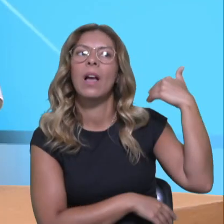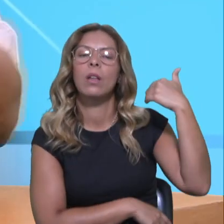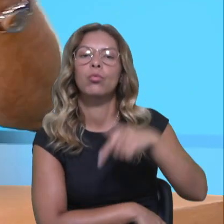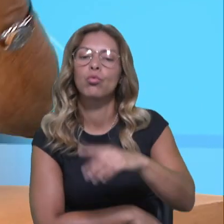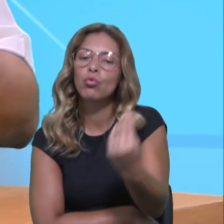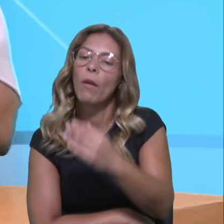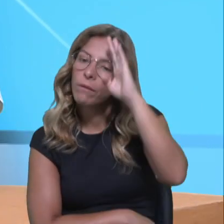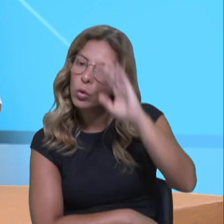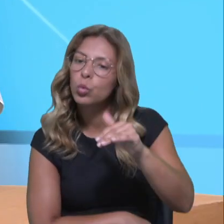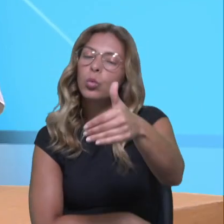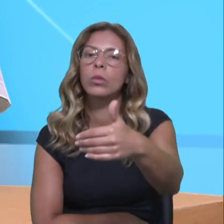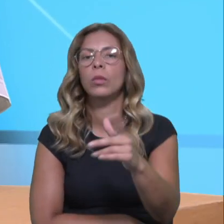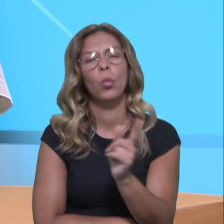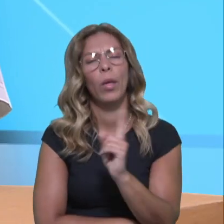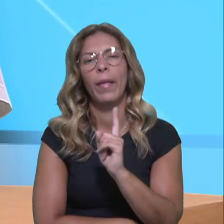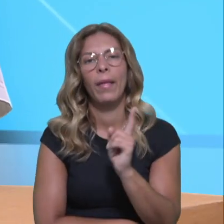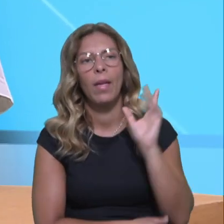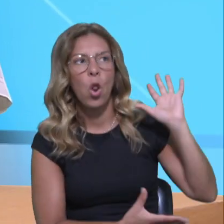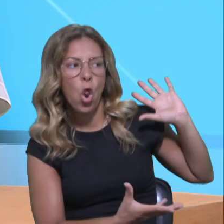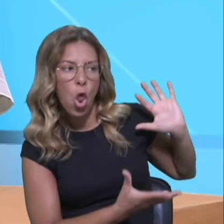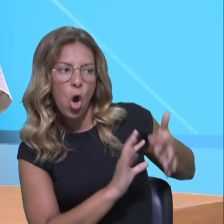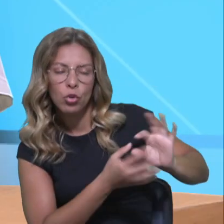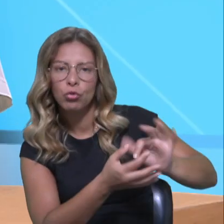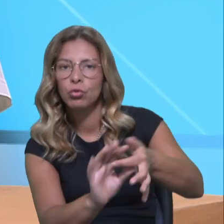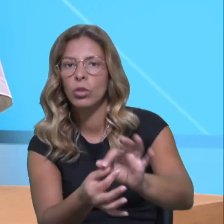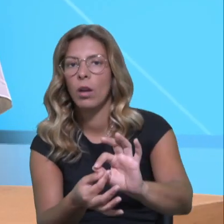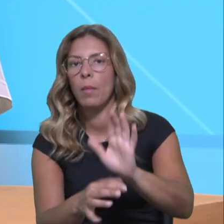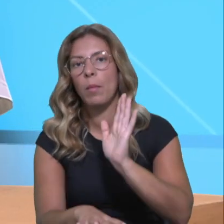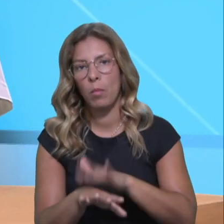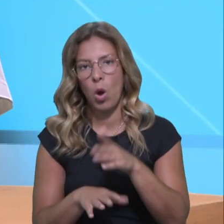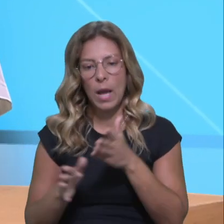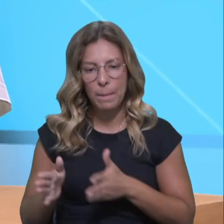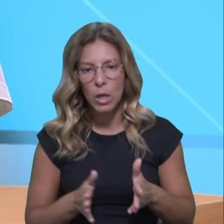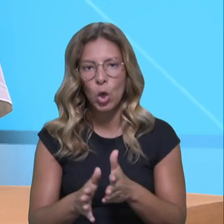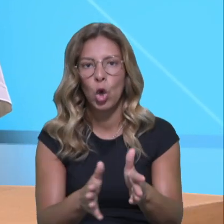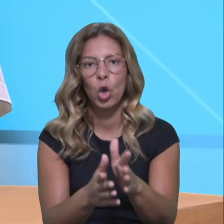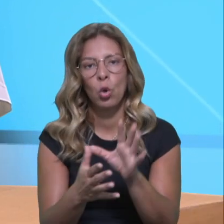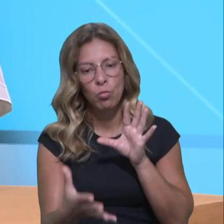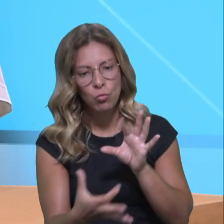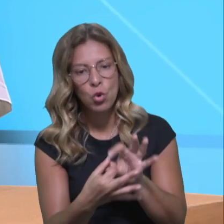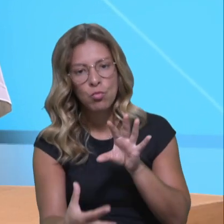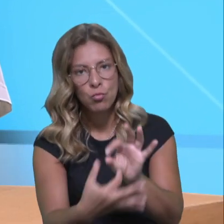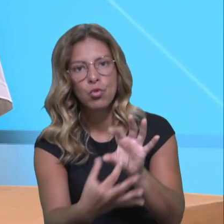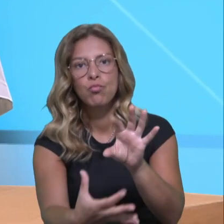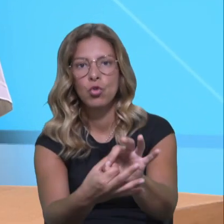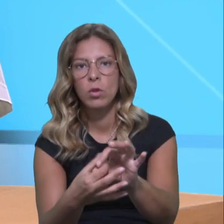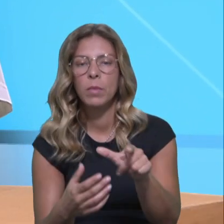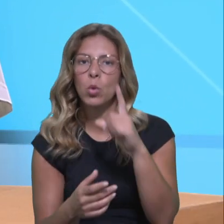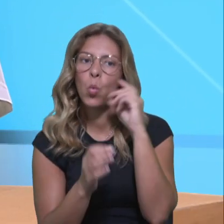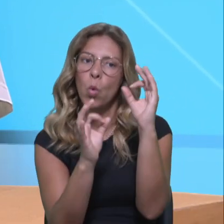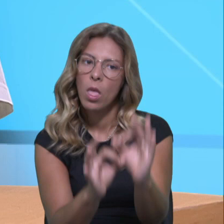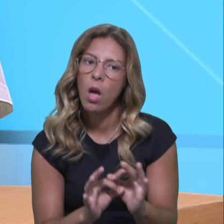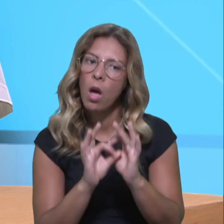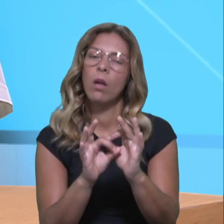já o hoje. Cada um e por isso essa revolução da gratidão e do cuidado, para mim, creio que